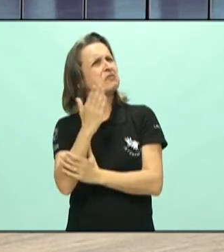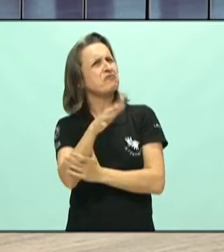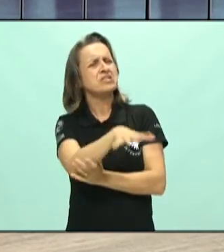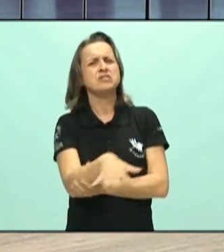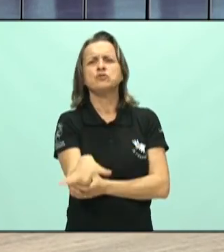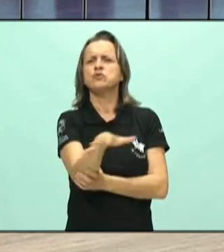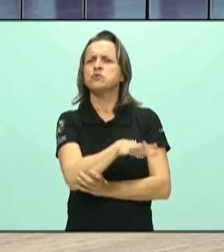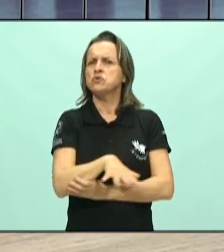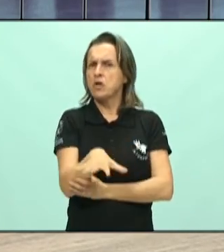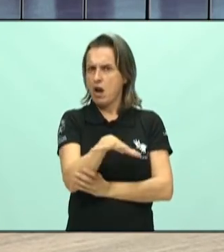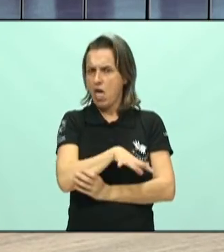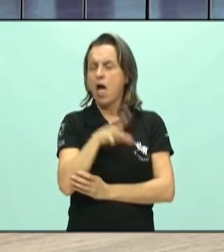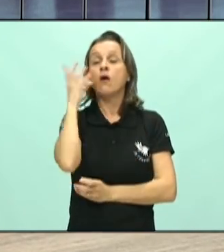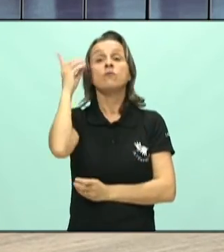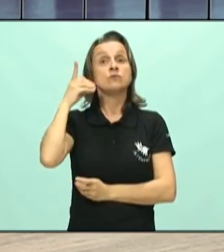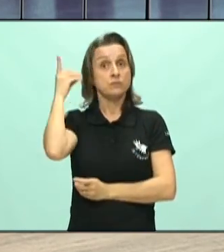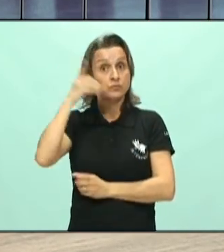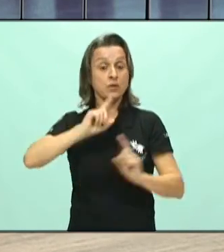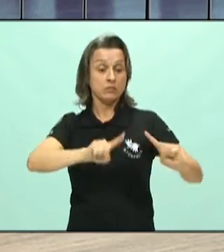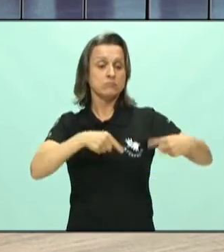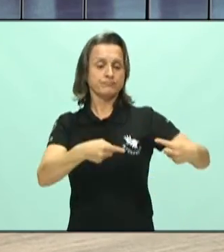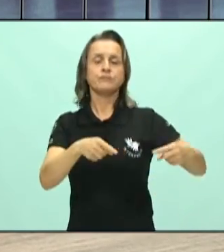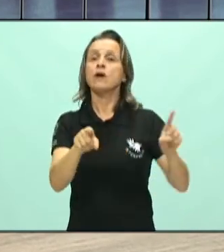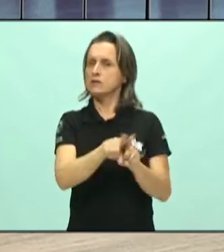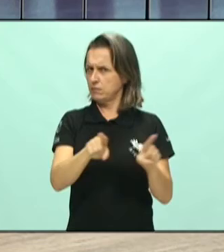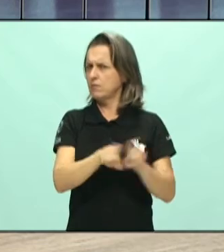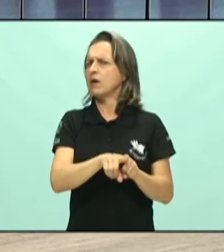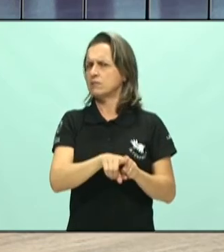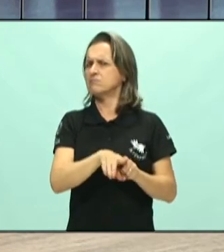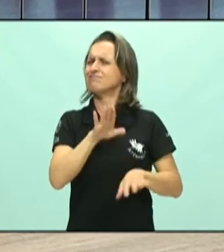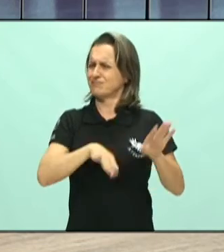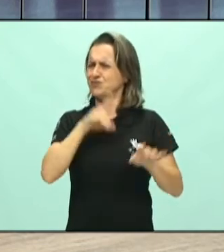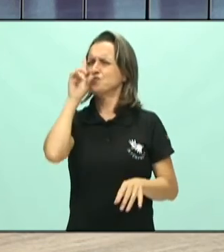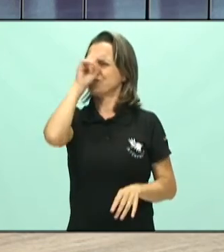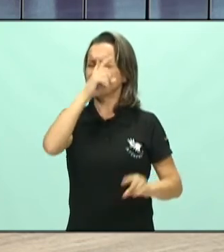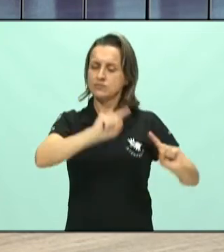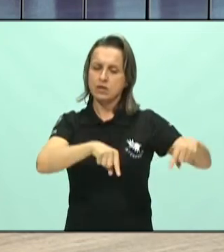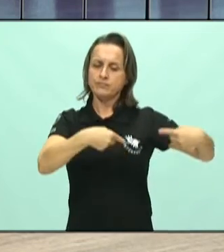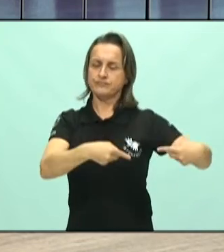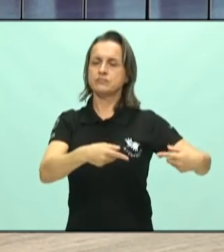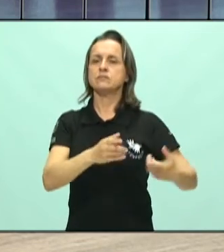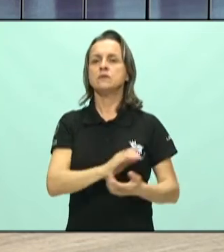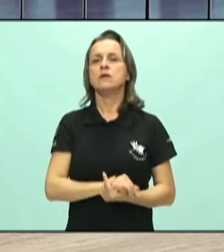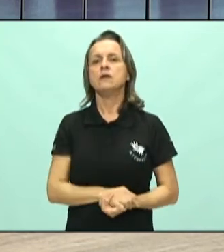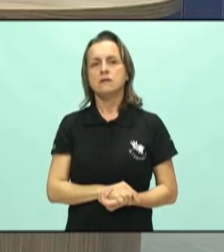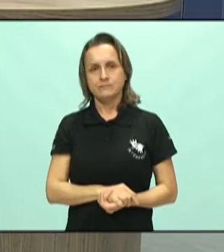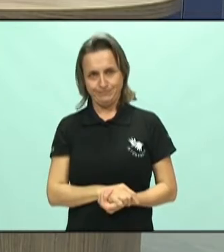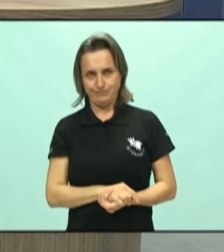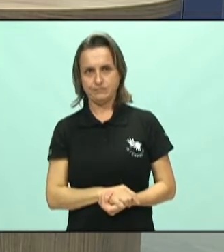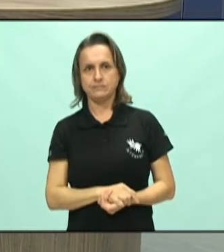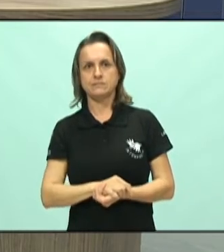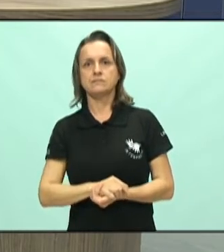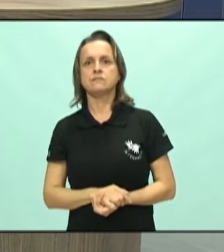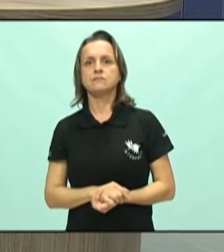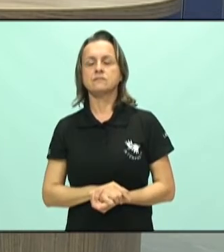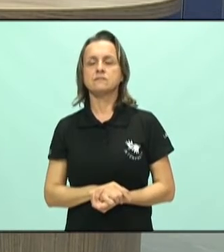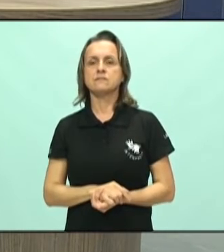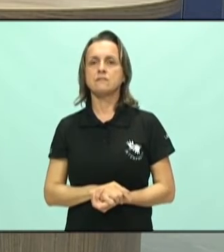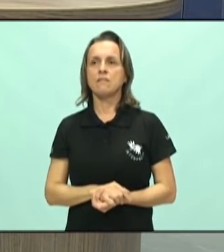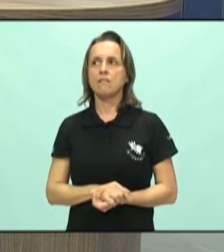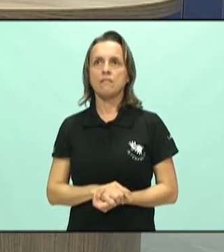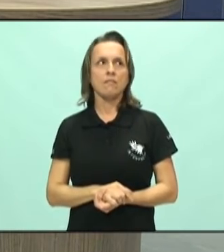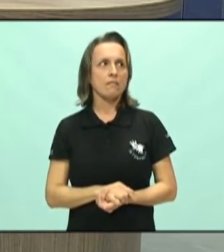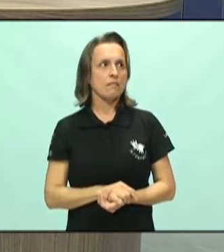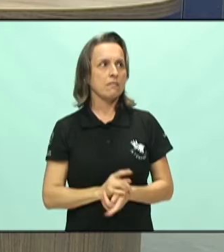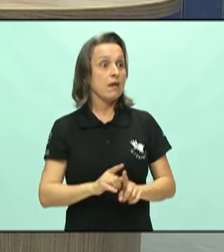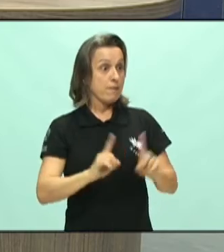inclusive de deputados da oposição, claramente oposição ao governo PSL. Mas caso. Com essa carta, essa foi o argumento,